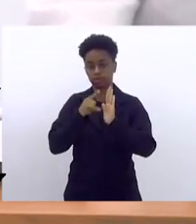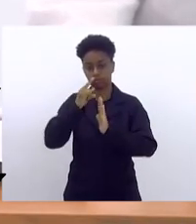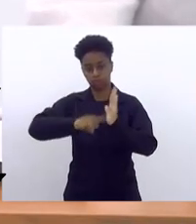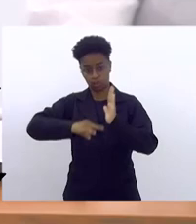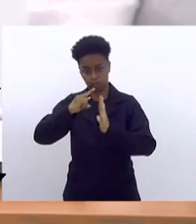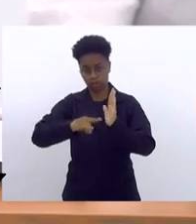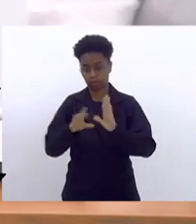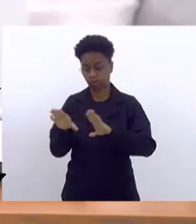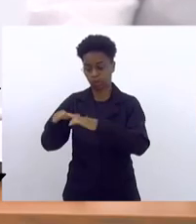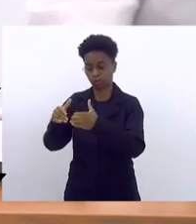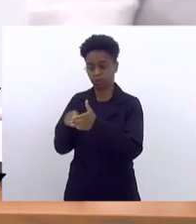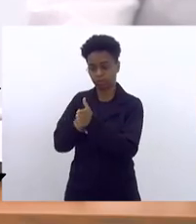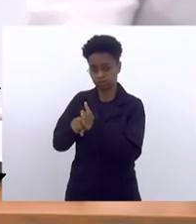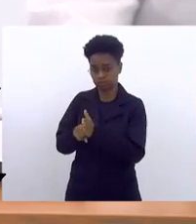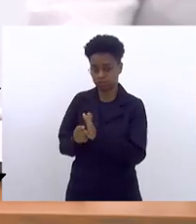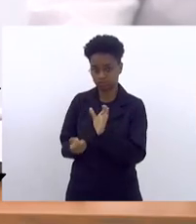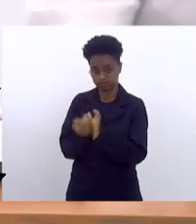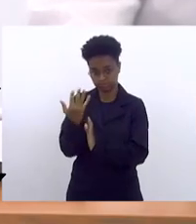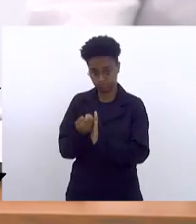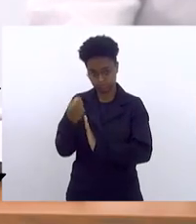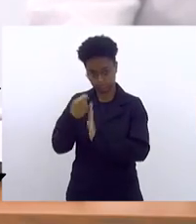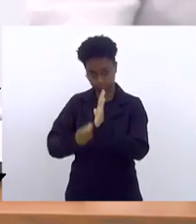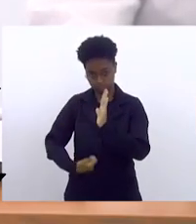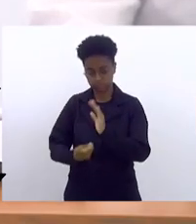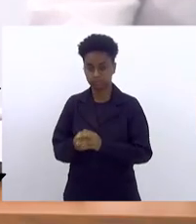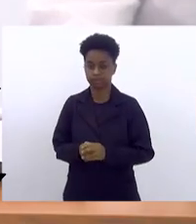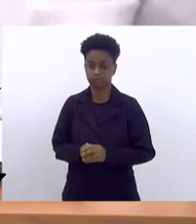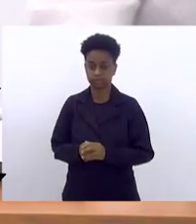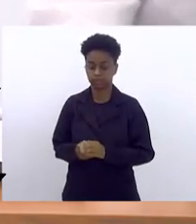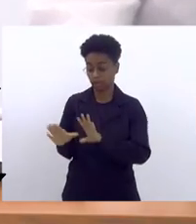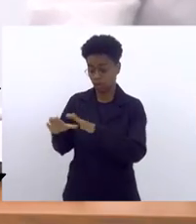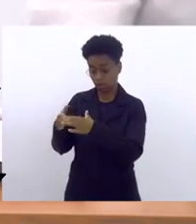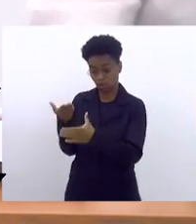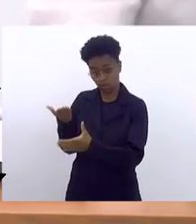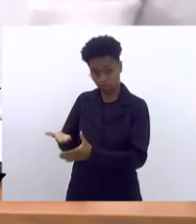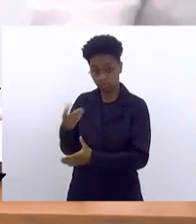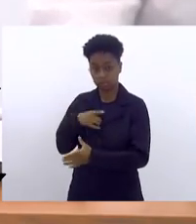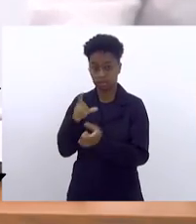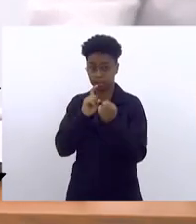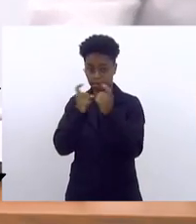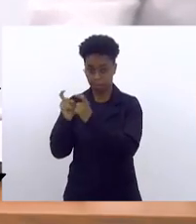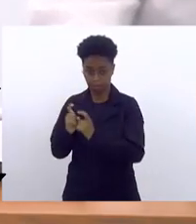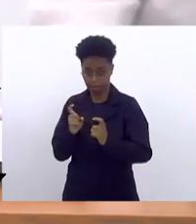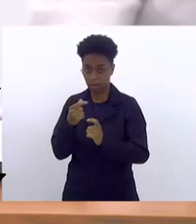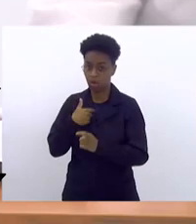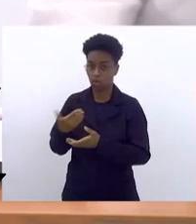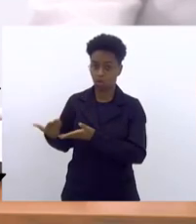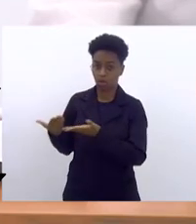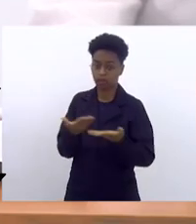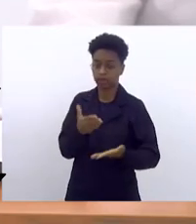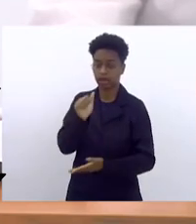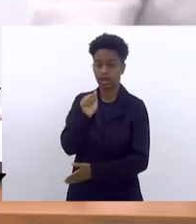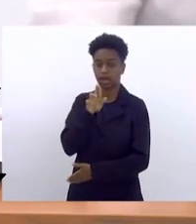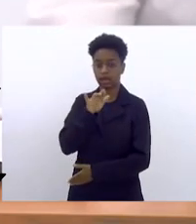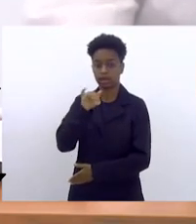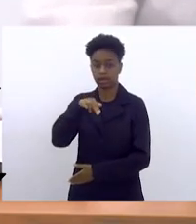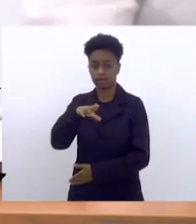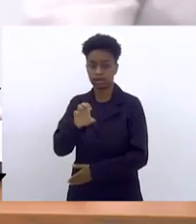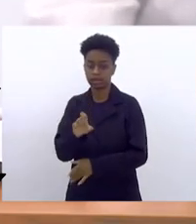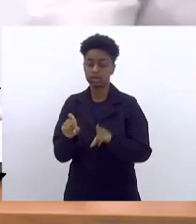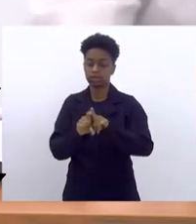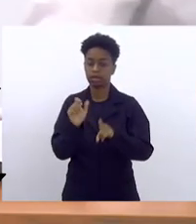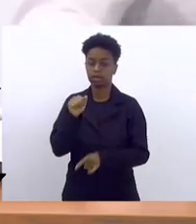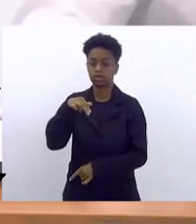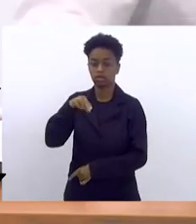fizeram. Nós fizemos uma reunião que eu convidei a Ariane e o Antônio para me